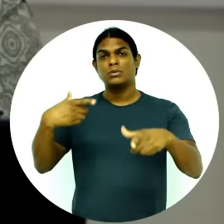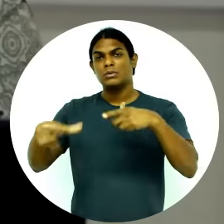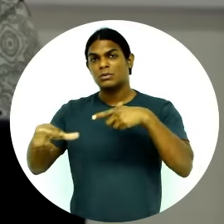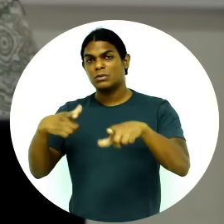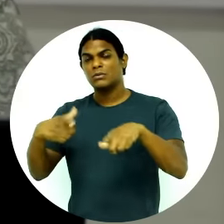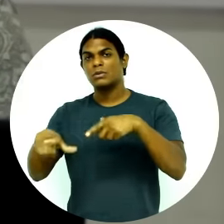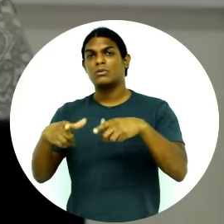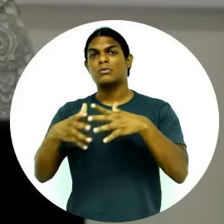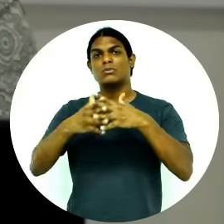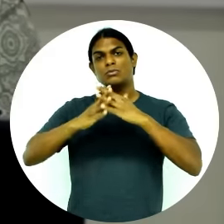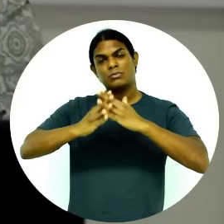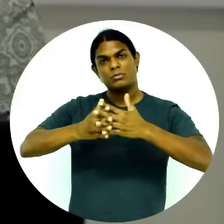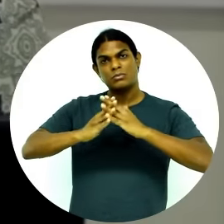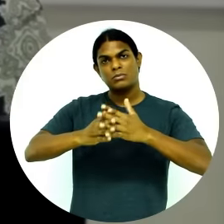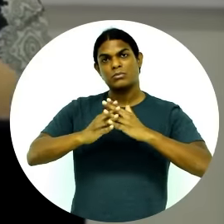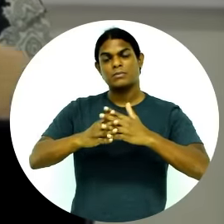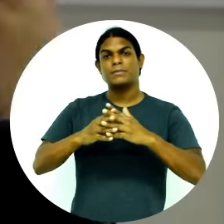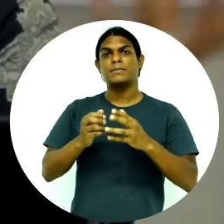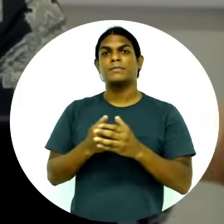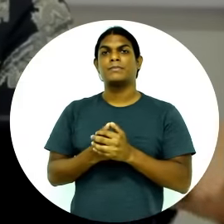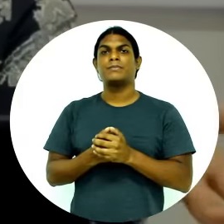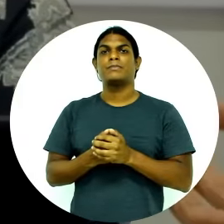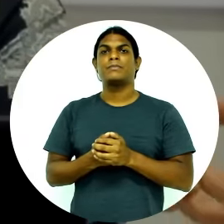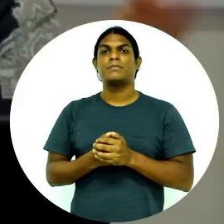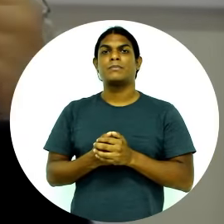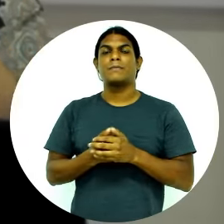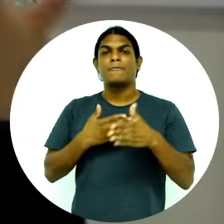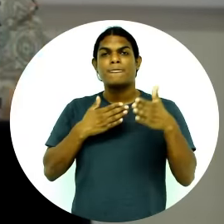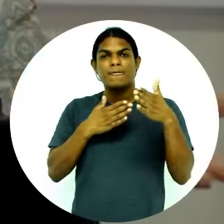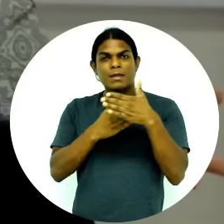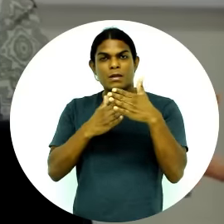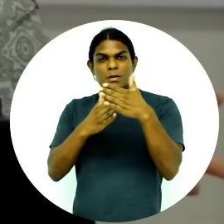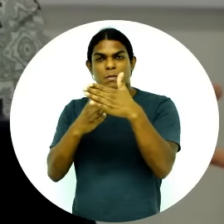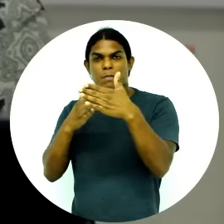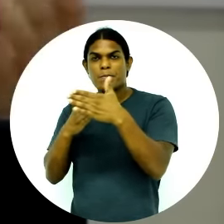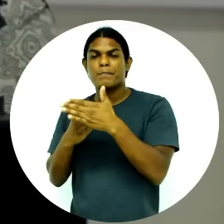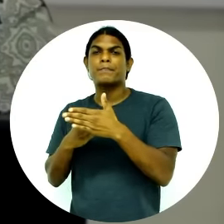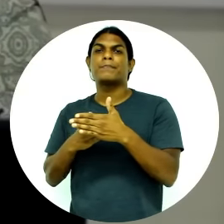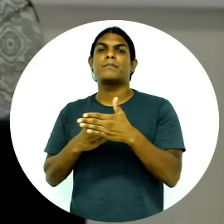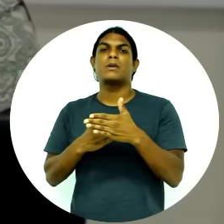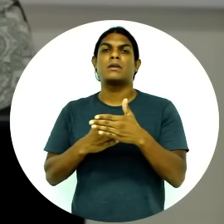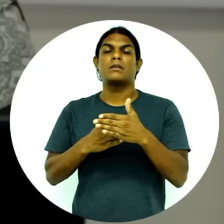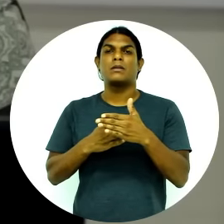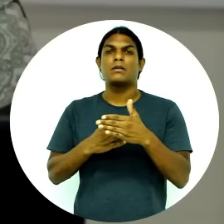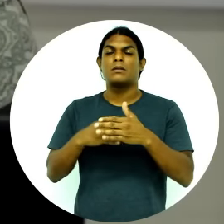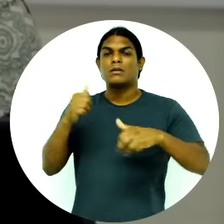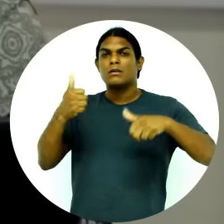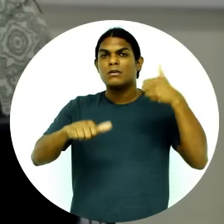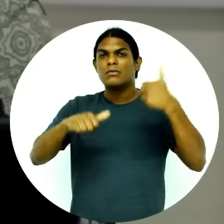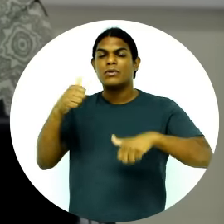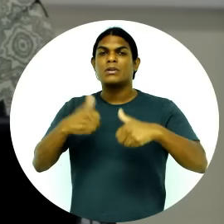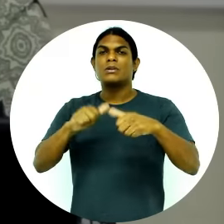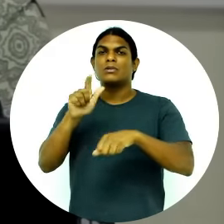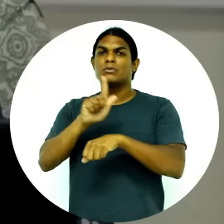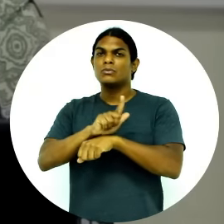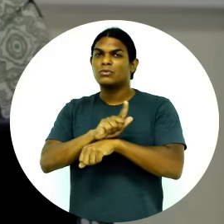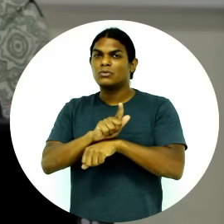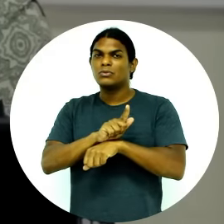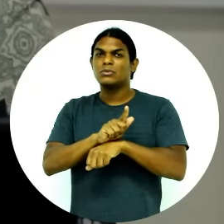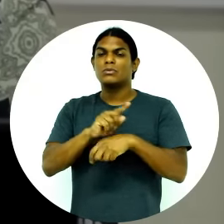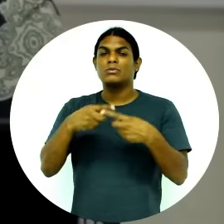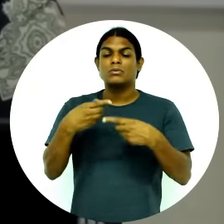alguns colaboradores são fracos e nem diz que são fortes. Eles são sempre medianos. Efeito